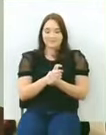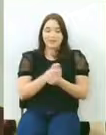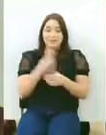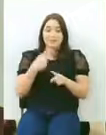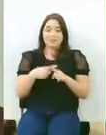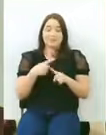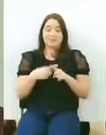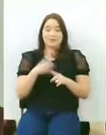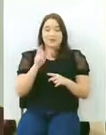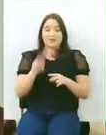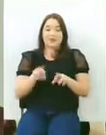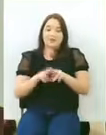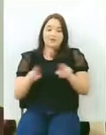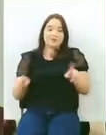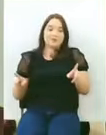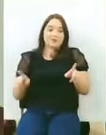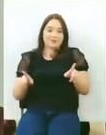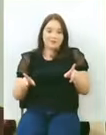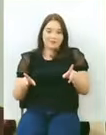Deu para você entender?